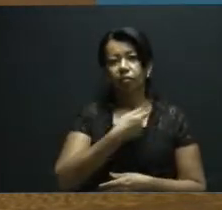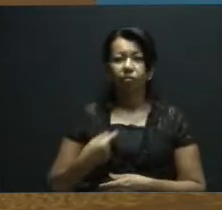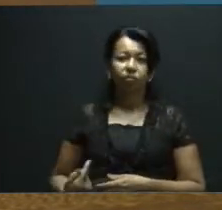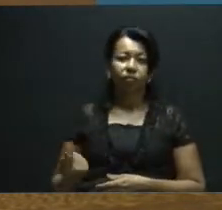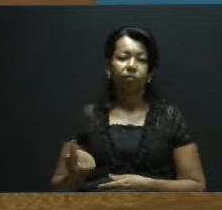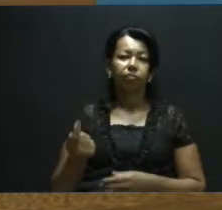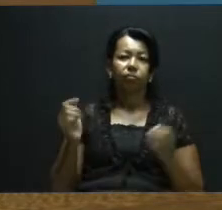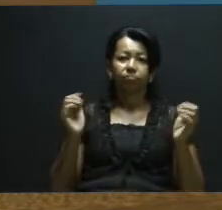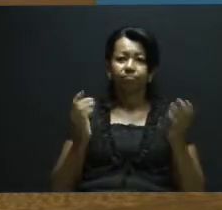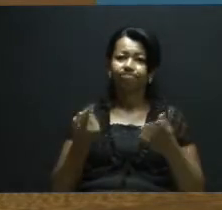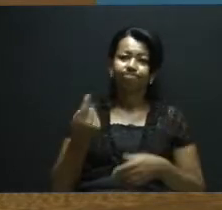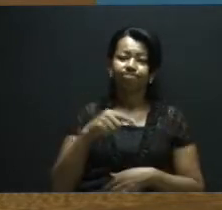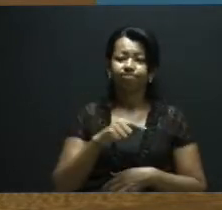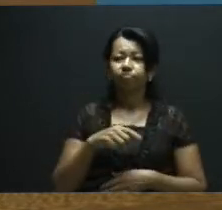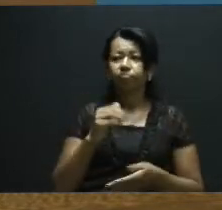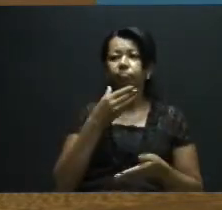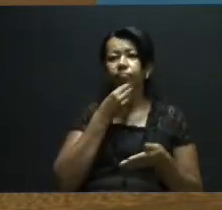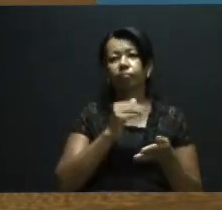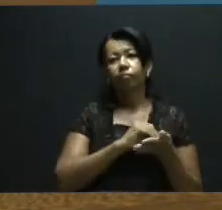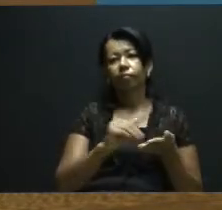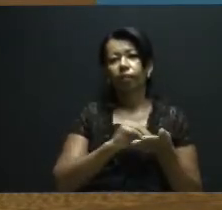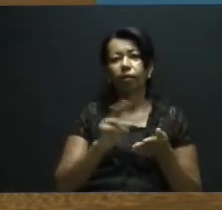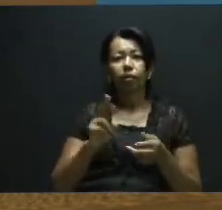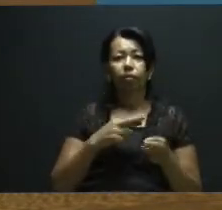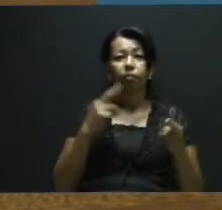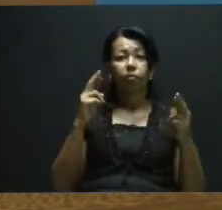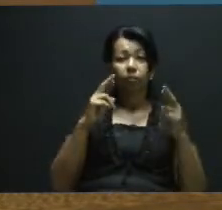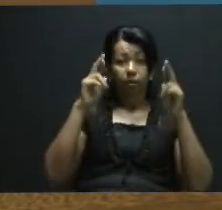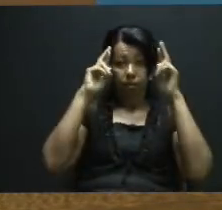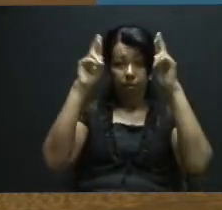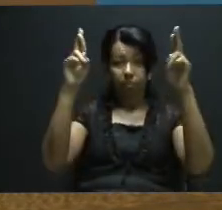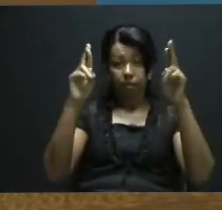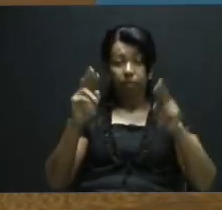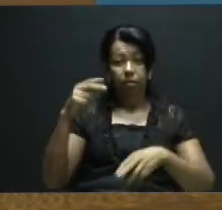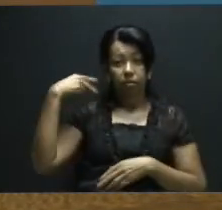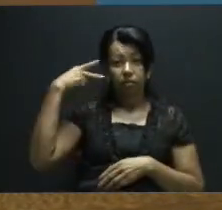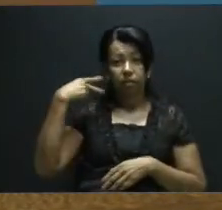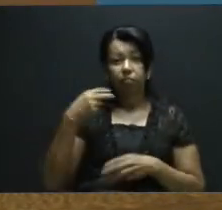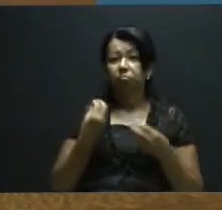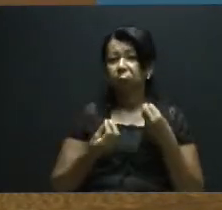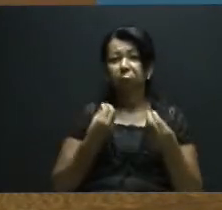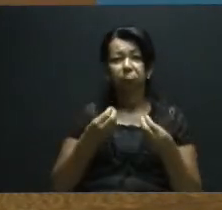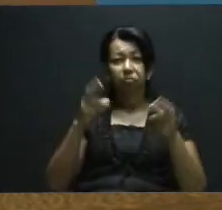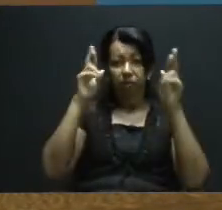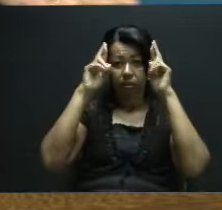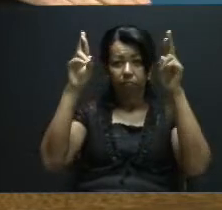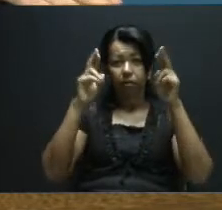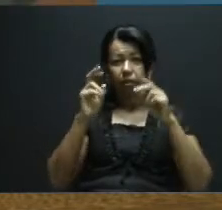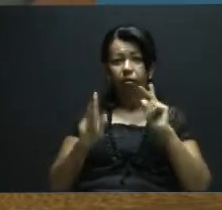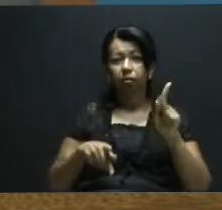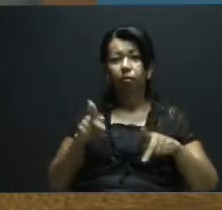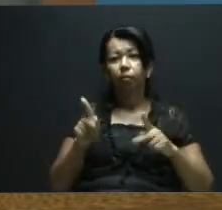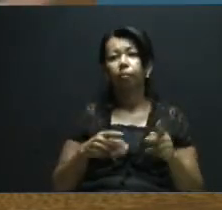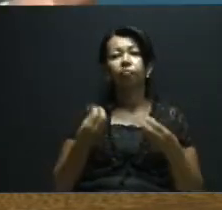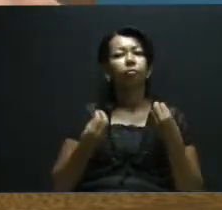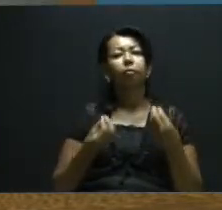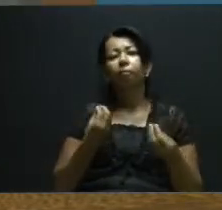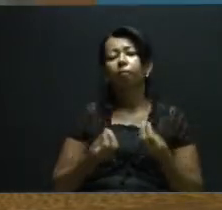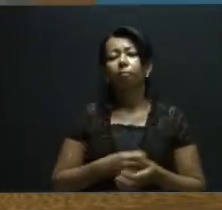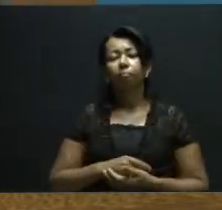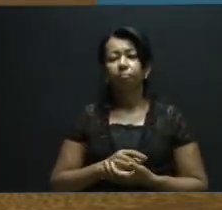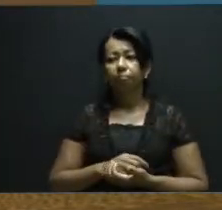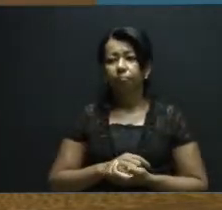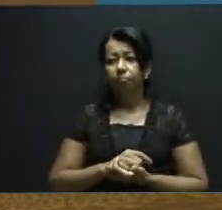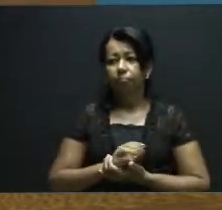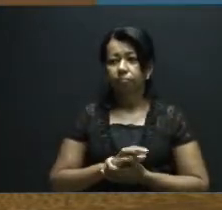aí se os secretários não respeita nem os vereadores vai respeitar a população não é óbvio que